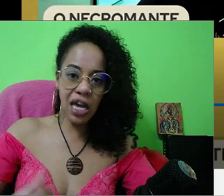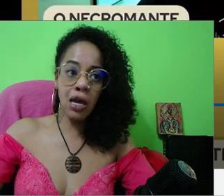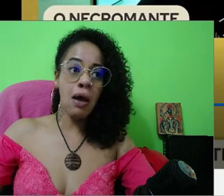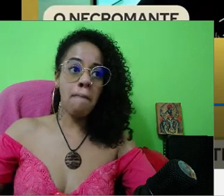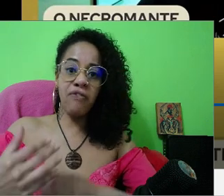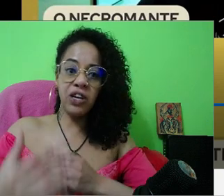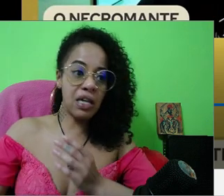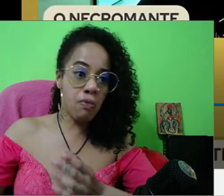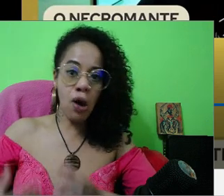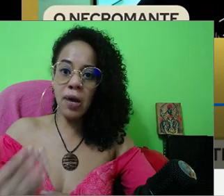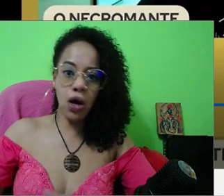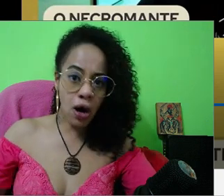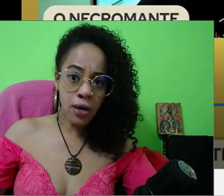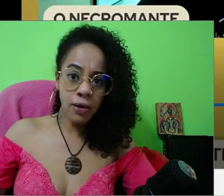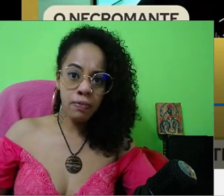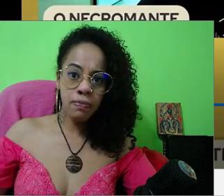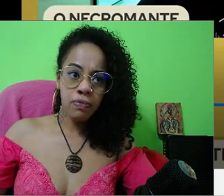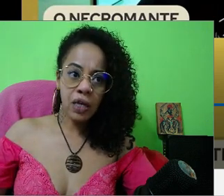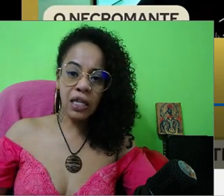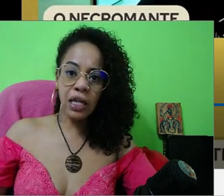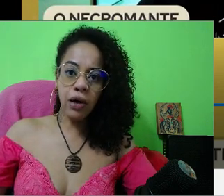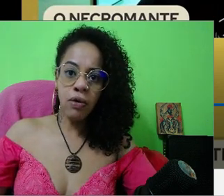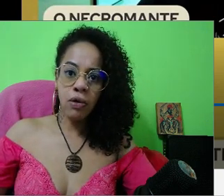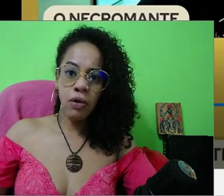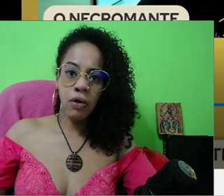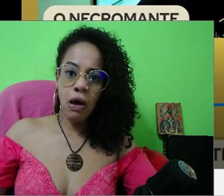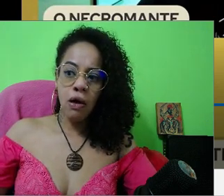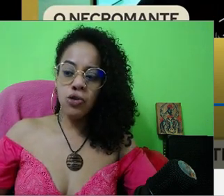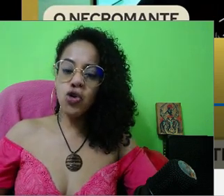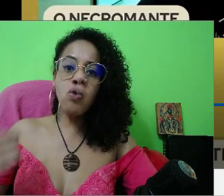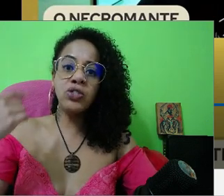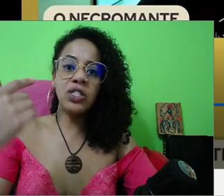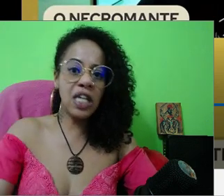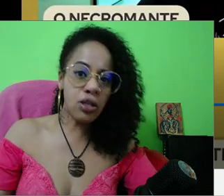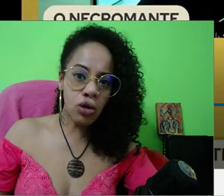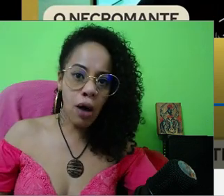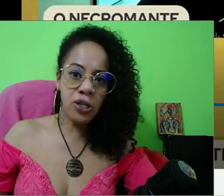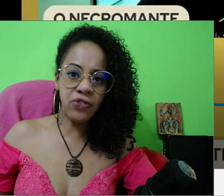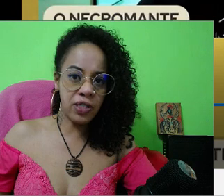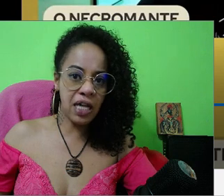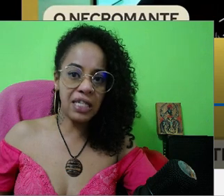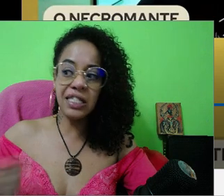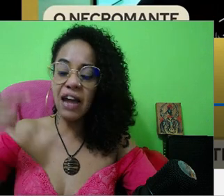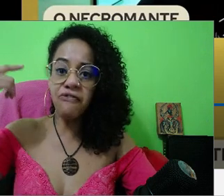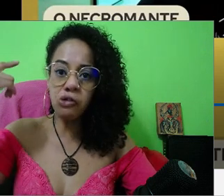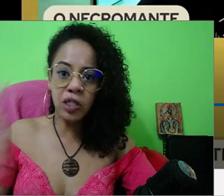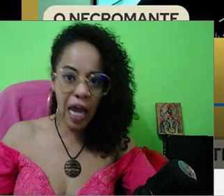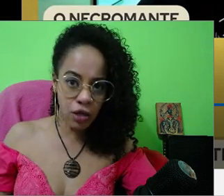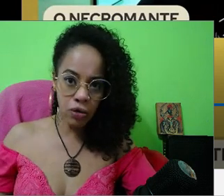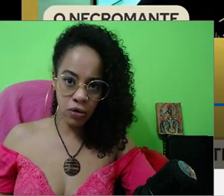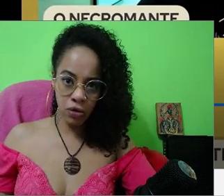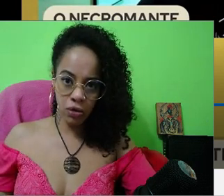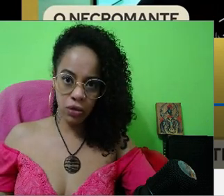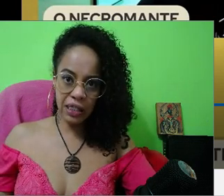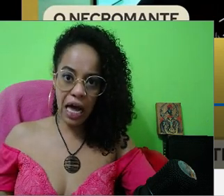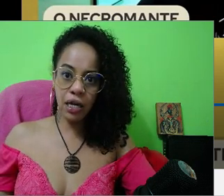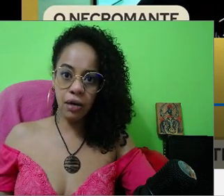no corre todo dia aí para fazer o meu melhor entendeu não cite o nome de vocês nem